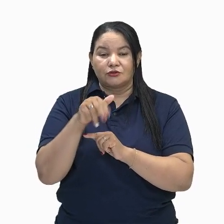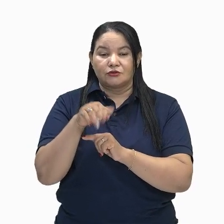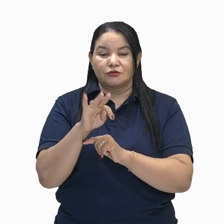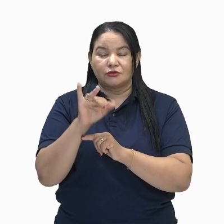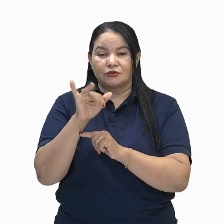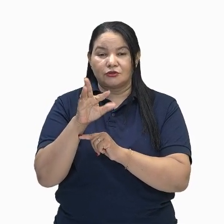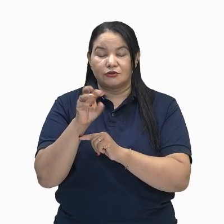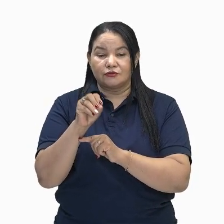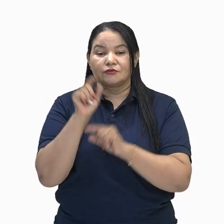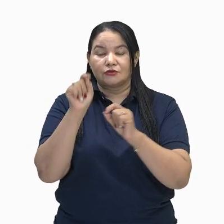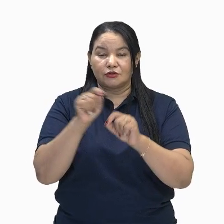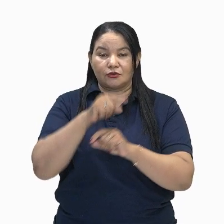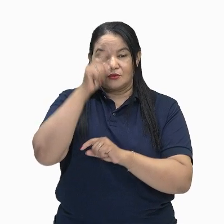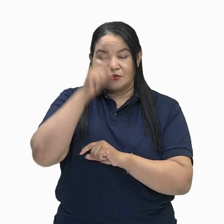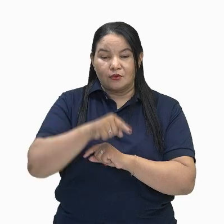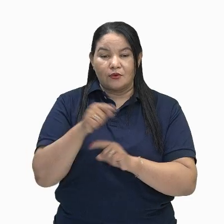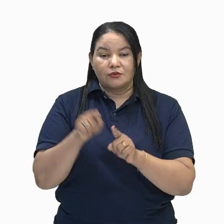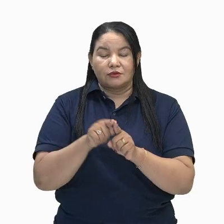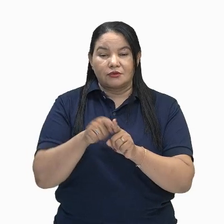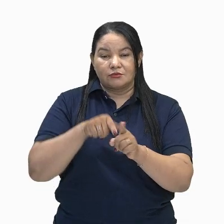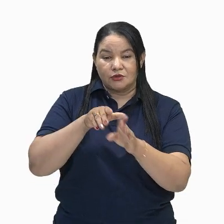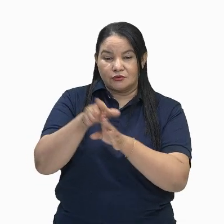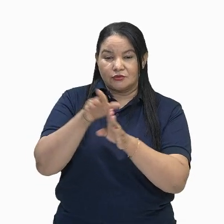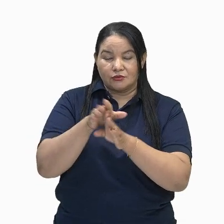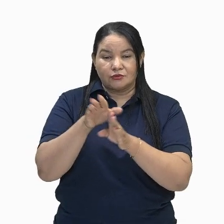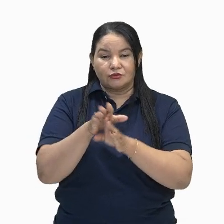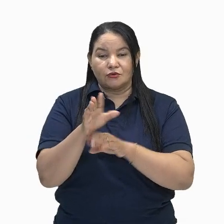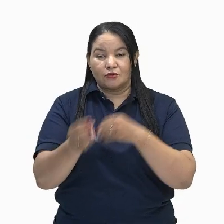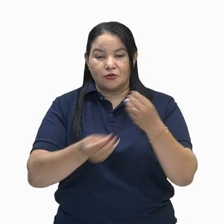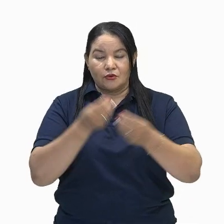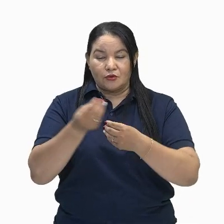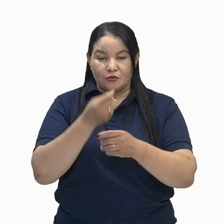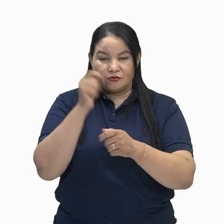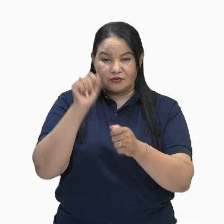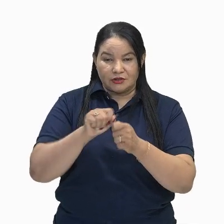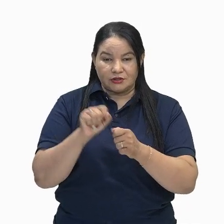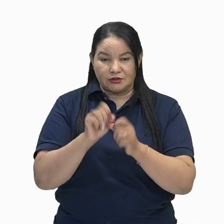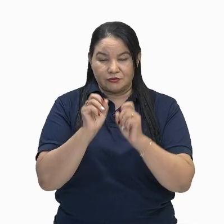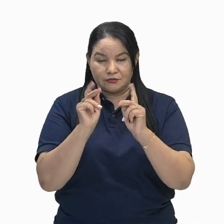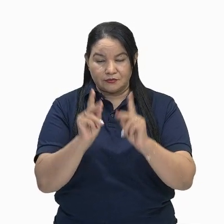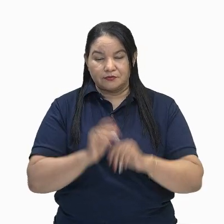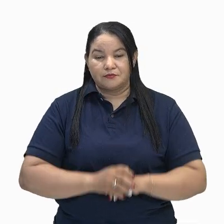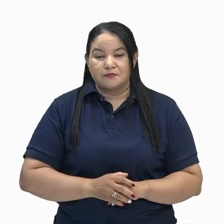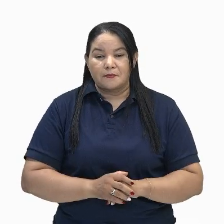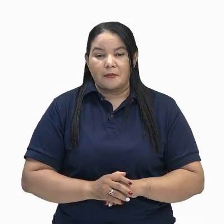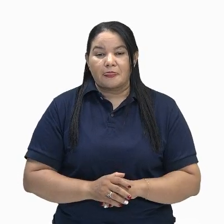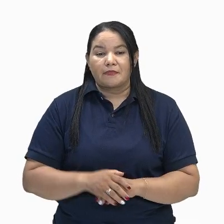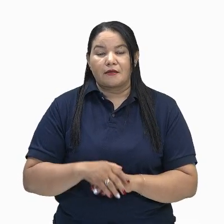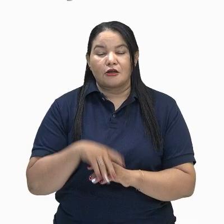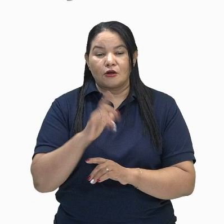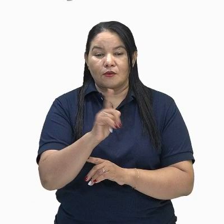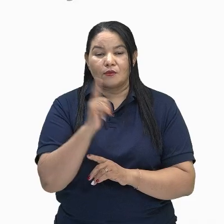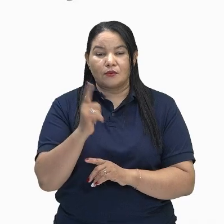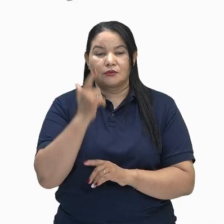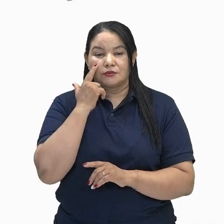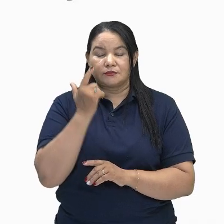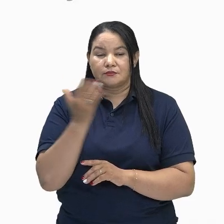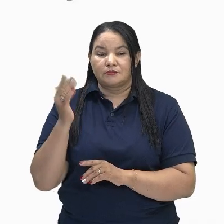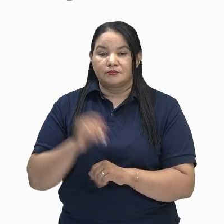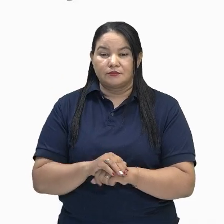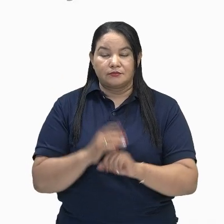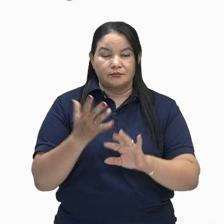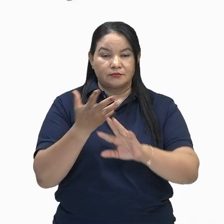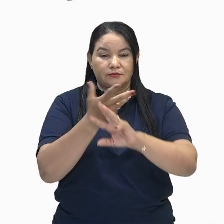ordem, uma instrução, uma maneira de fazer determinada coisa. Agora a gente vai passar para a